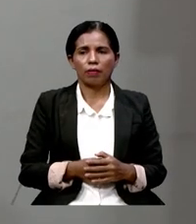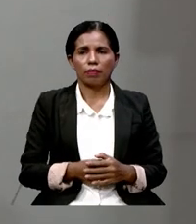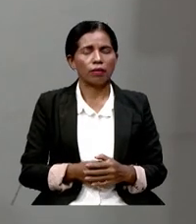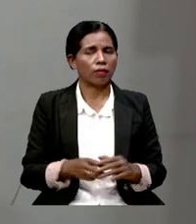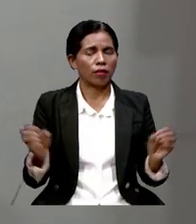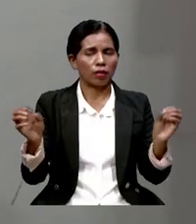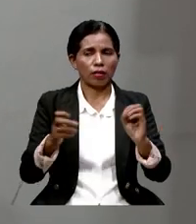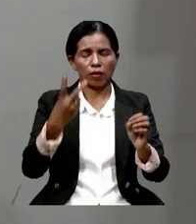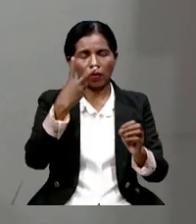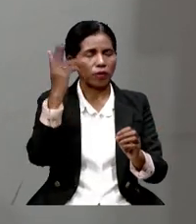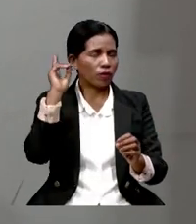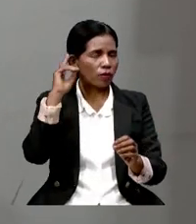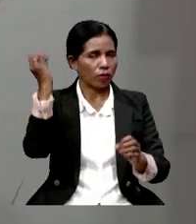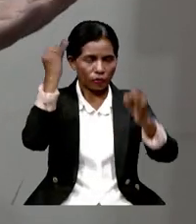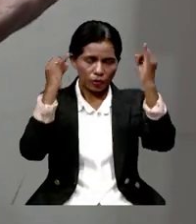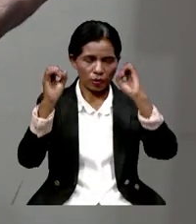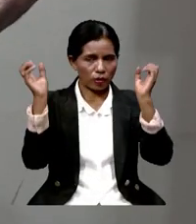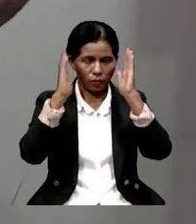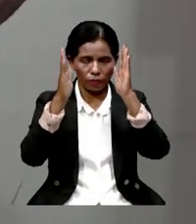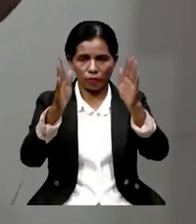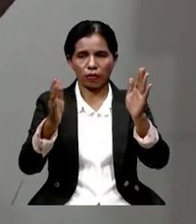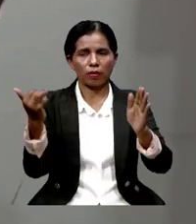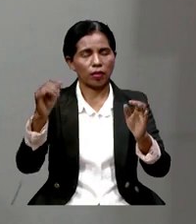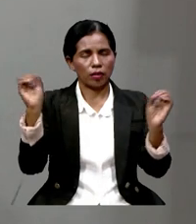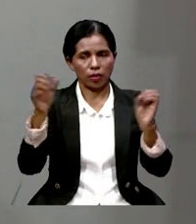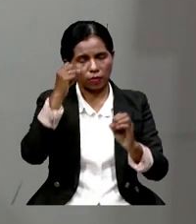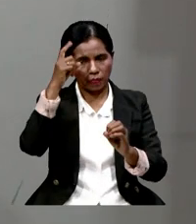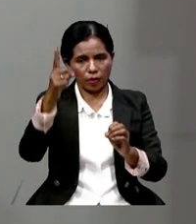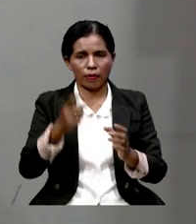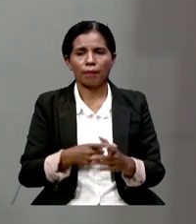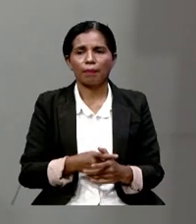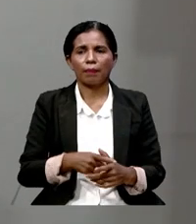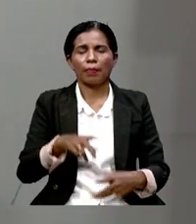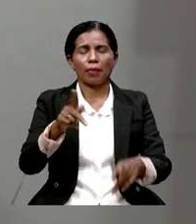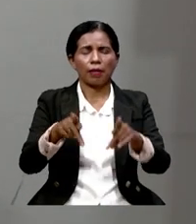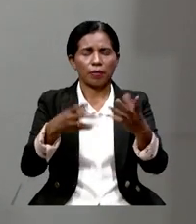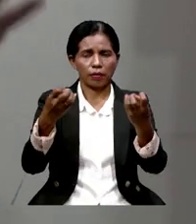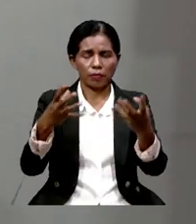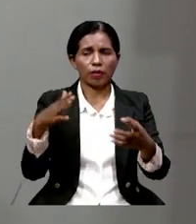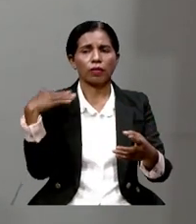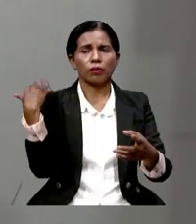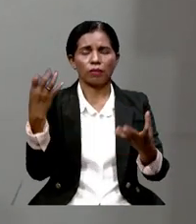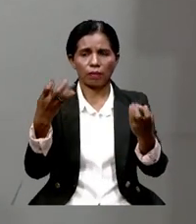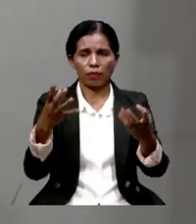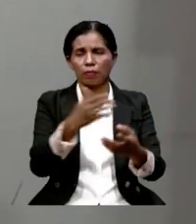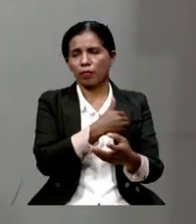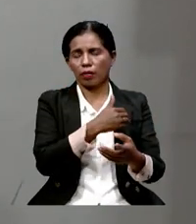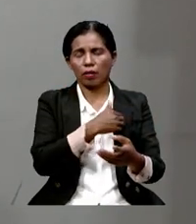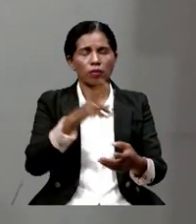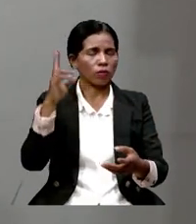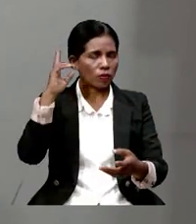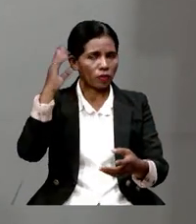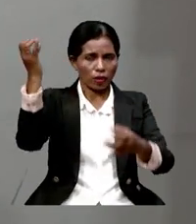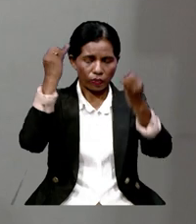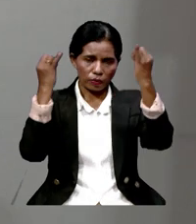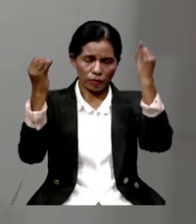barra rona informação, dá uma atenção, se dá compreende. Então, é uma barra close, jovem, barra close, mas se dá corona,